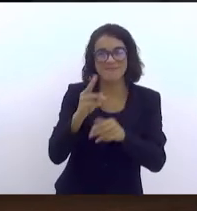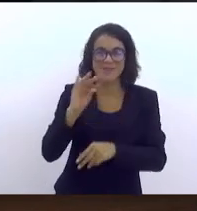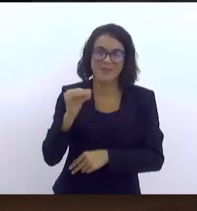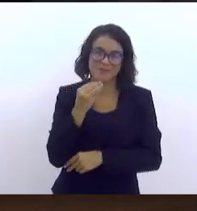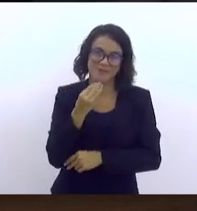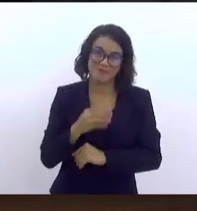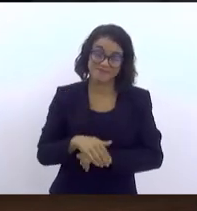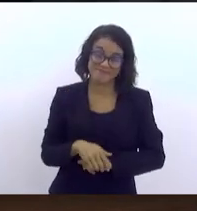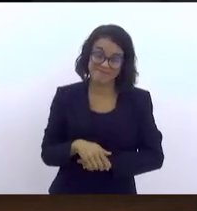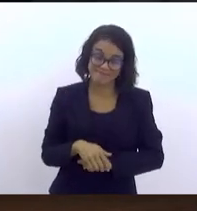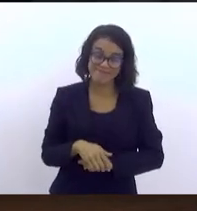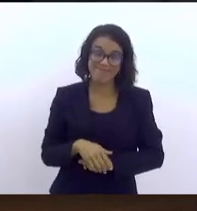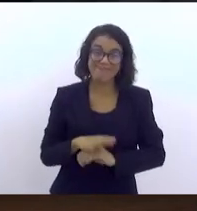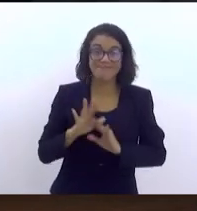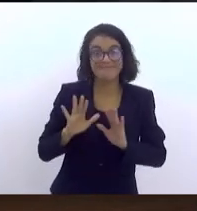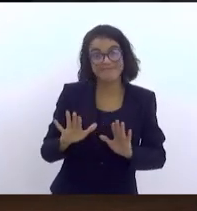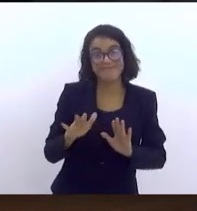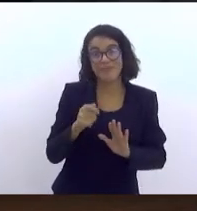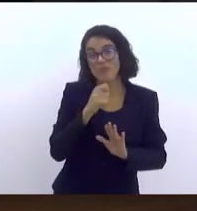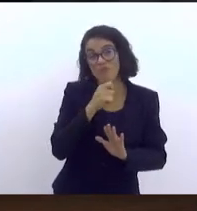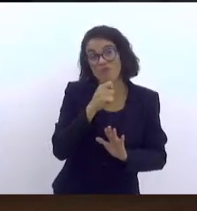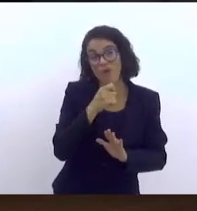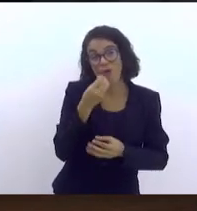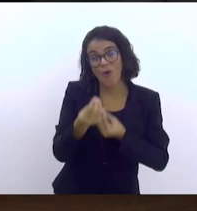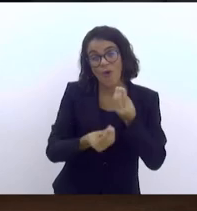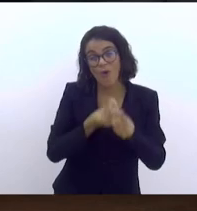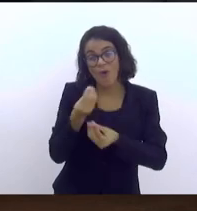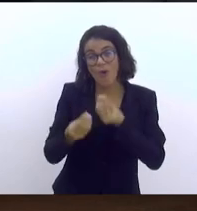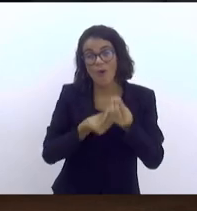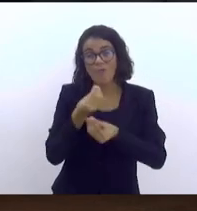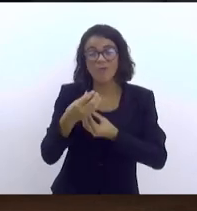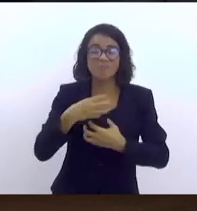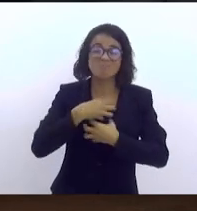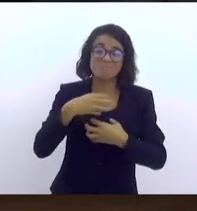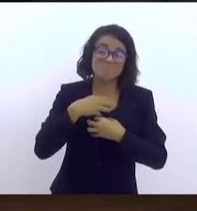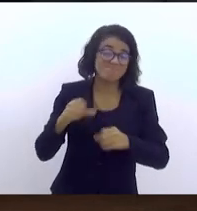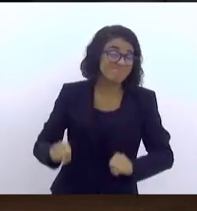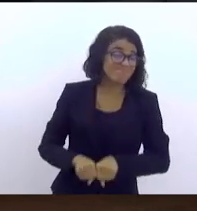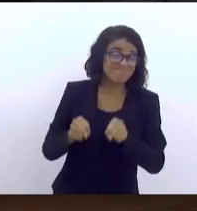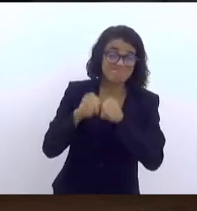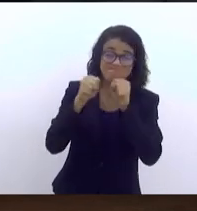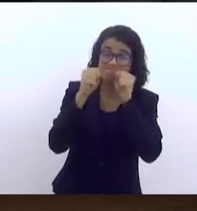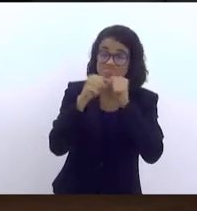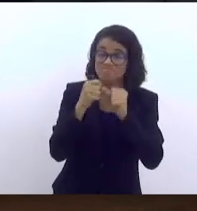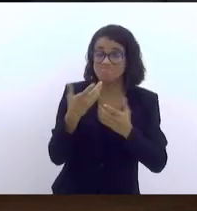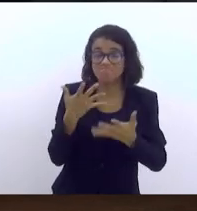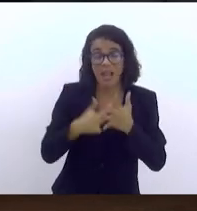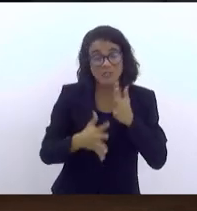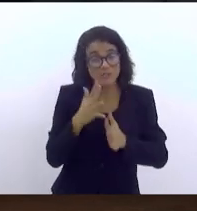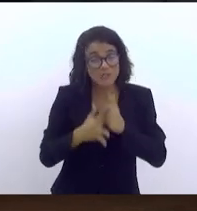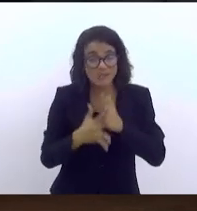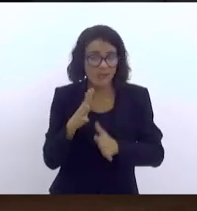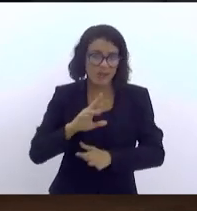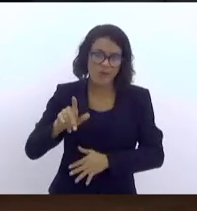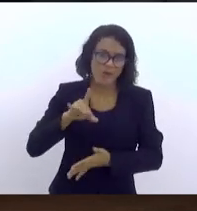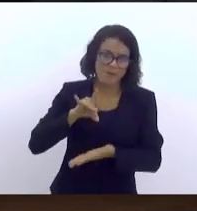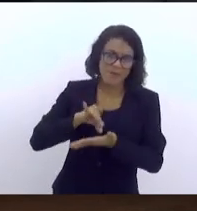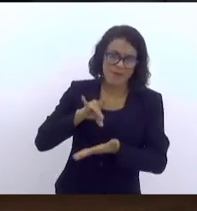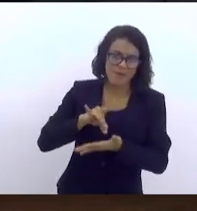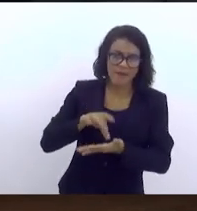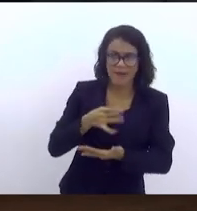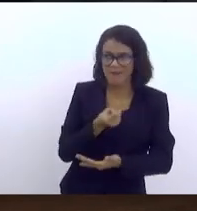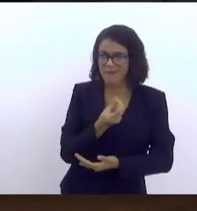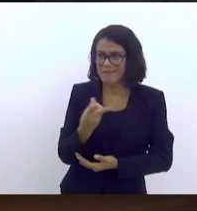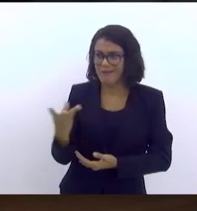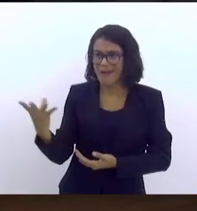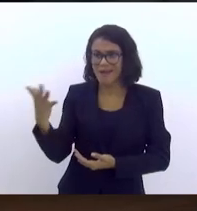Mas então sendo assim eu não vejo como eu me vejo lesada de tudo isso E isso não é minha realidade apenas é